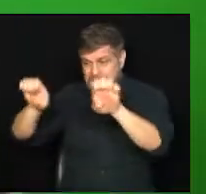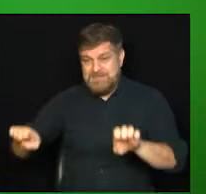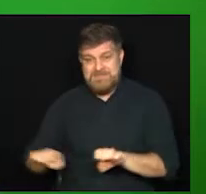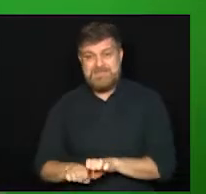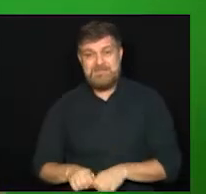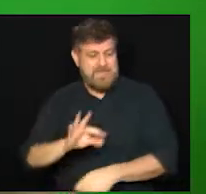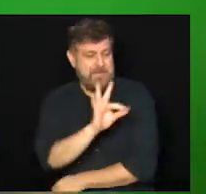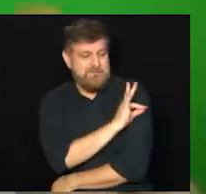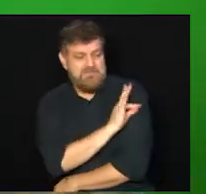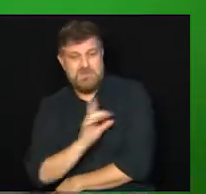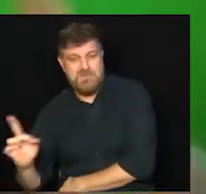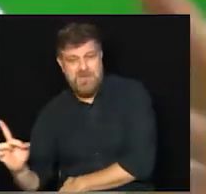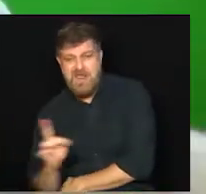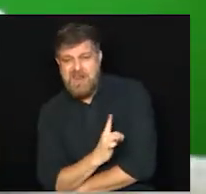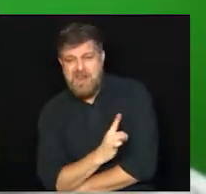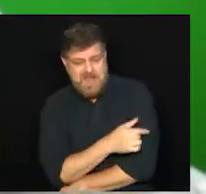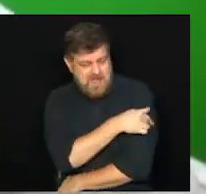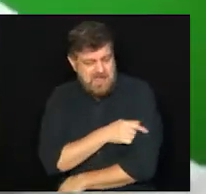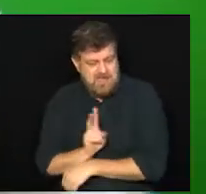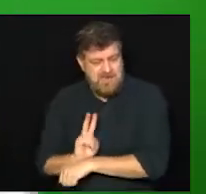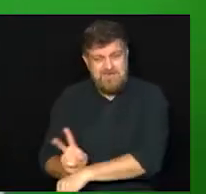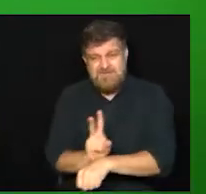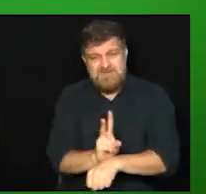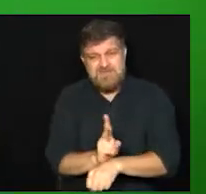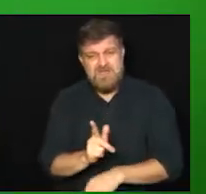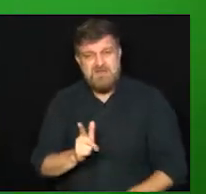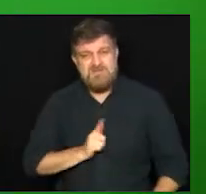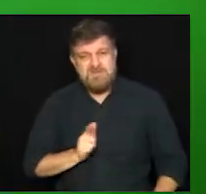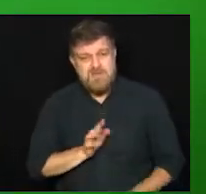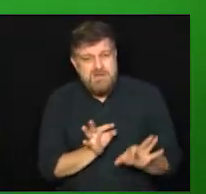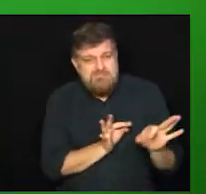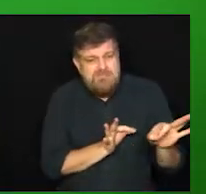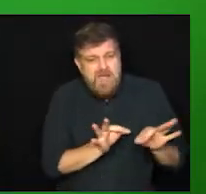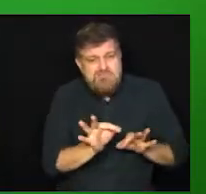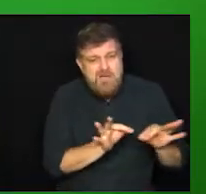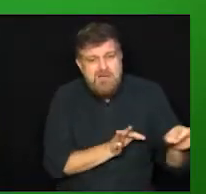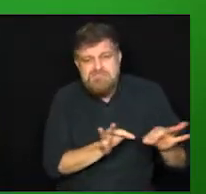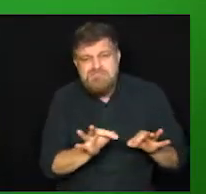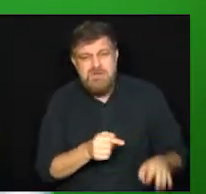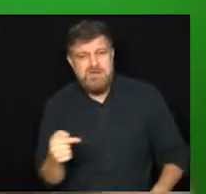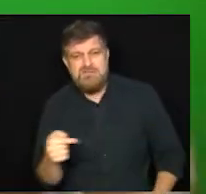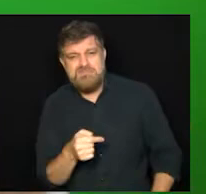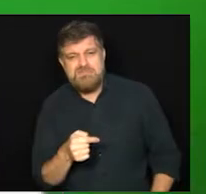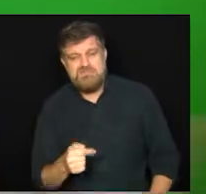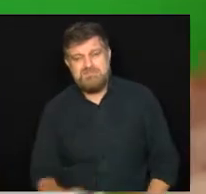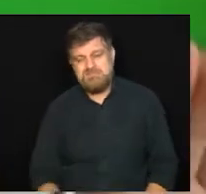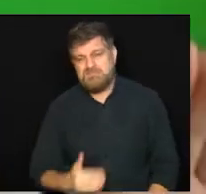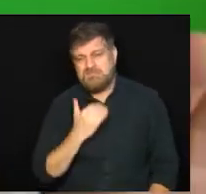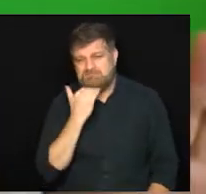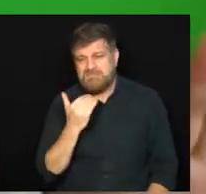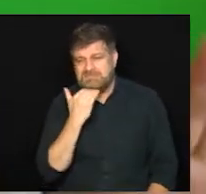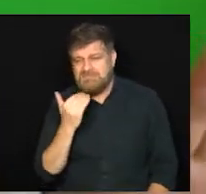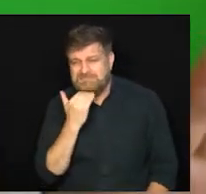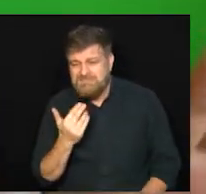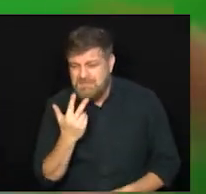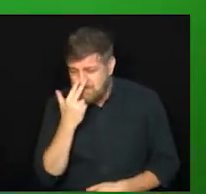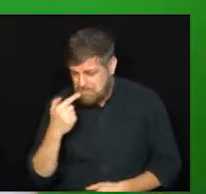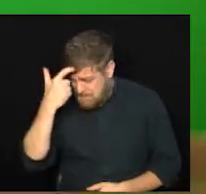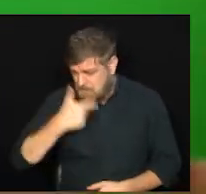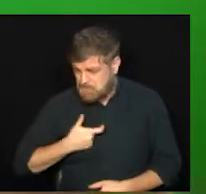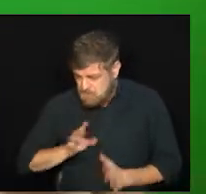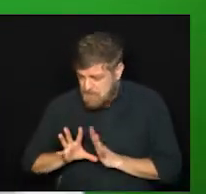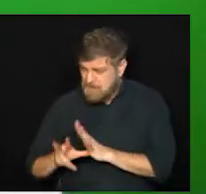prefeitura lá. O fiscal não tem que tratar o organizador de evento como bandido. Se